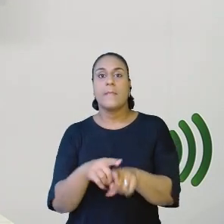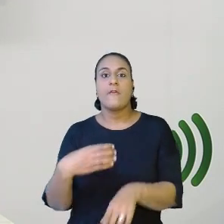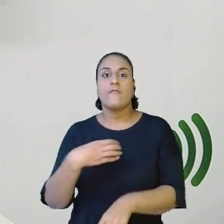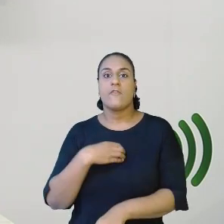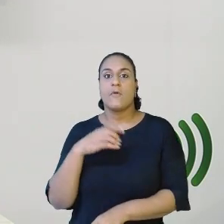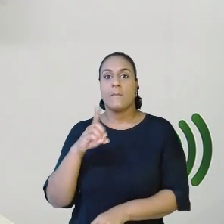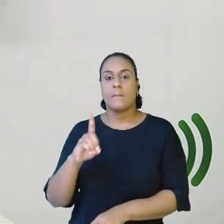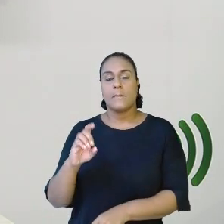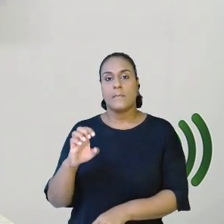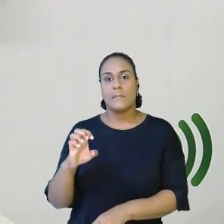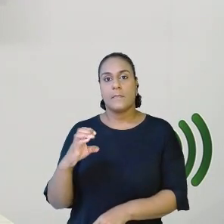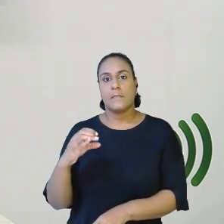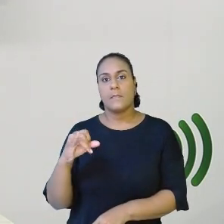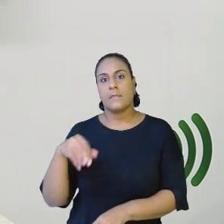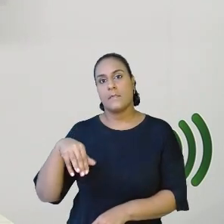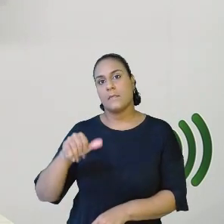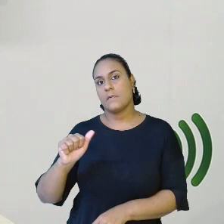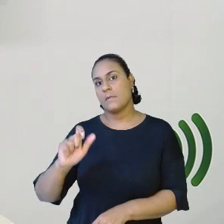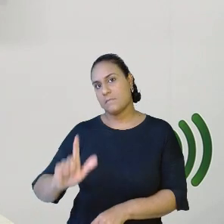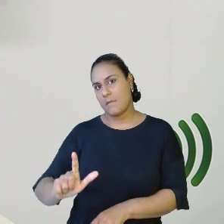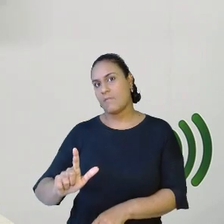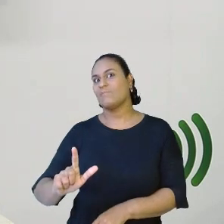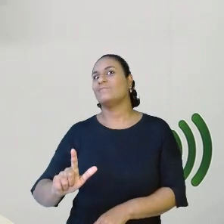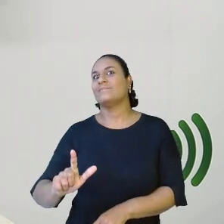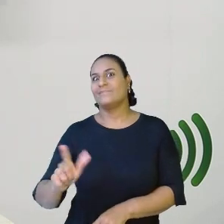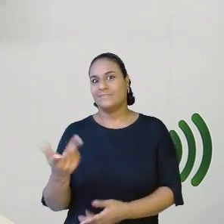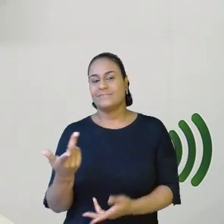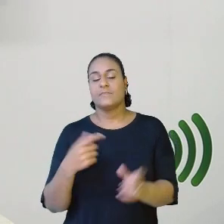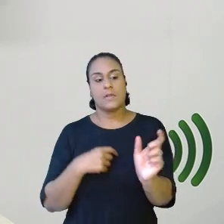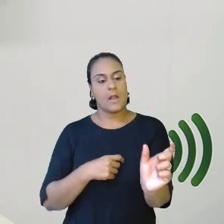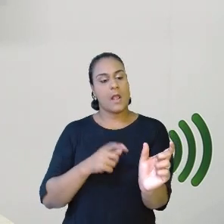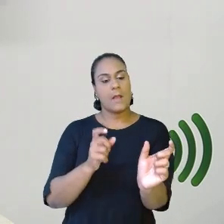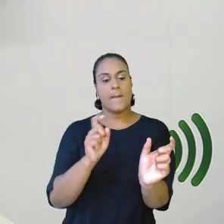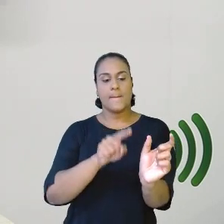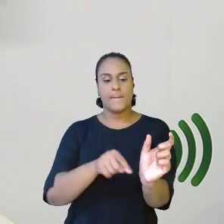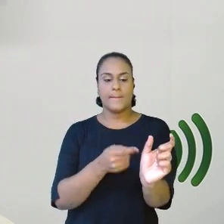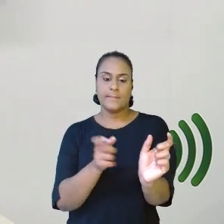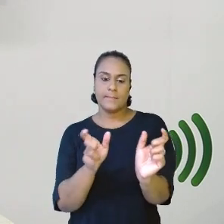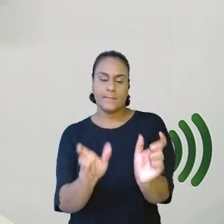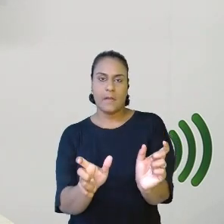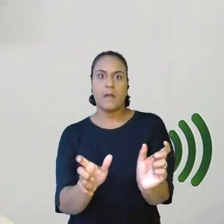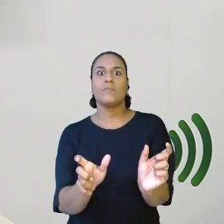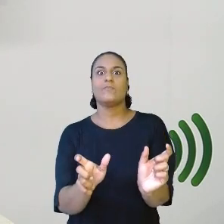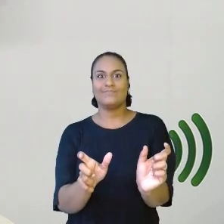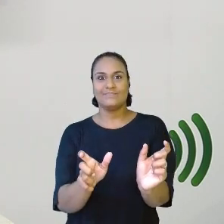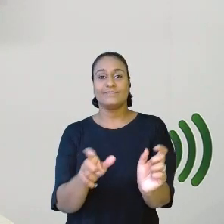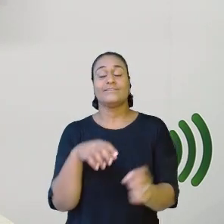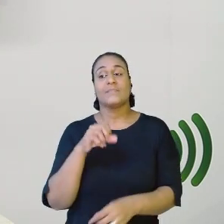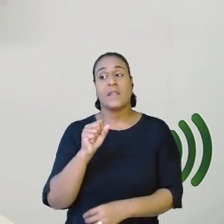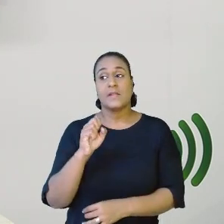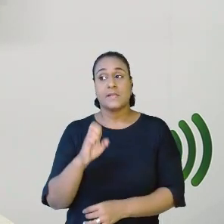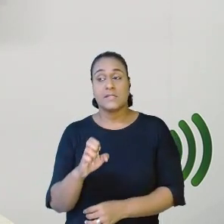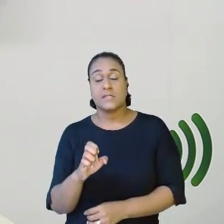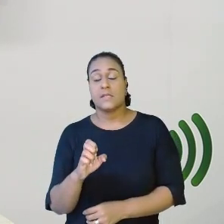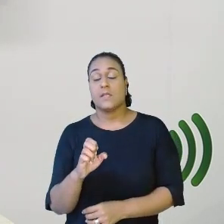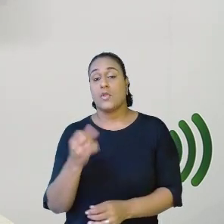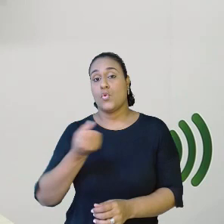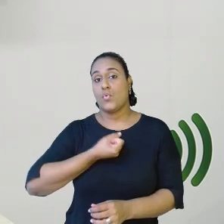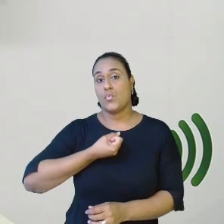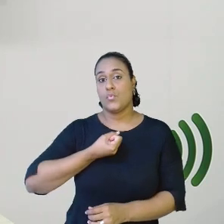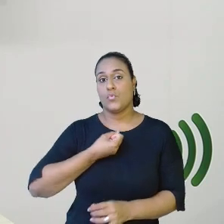estamos lendo a parte inteira e o restante, que é a parte decimal. Se o número terminou lá